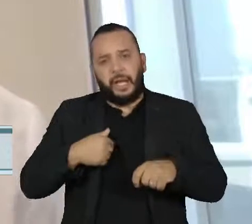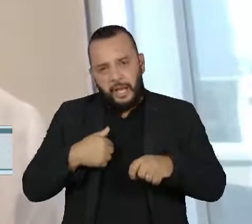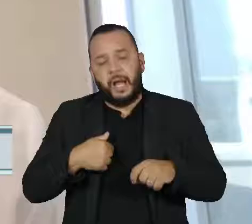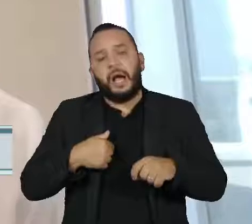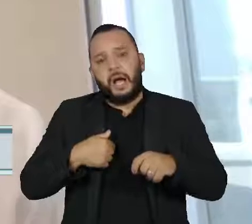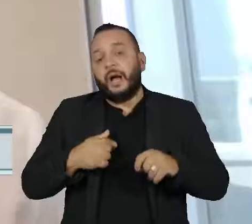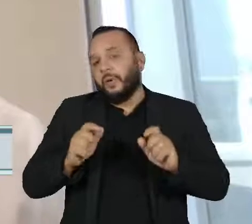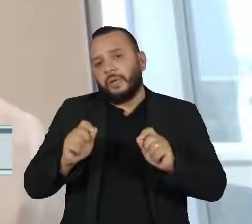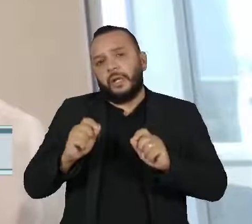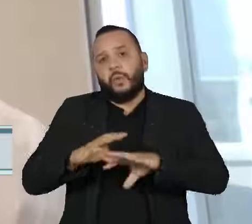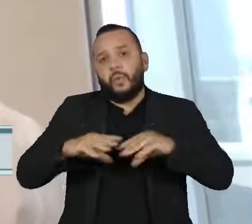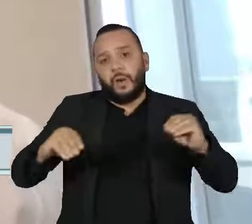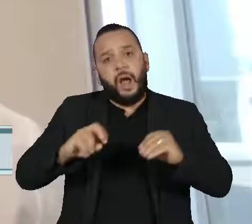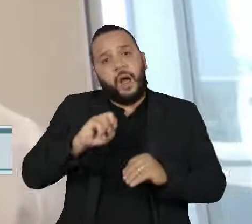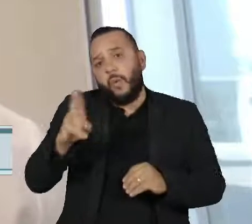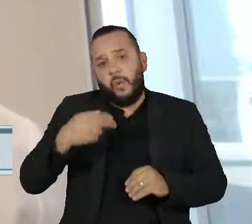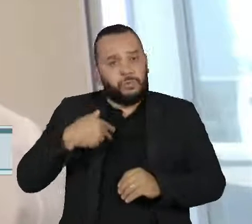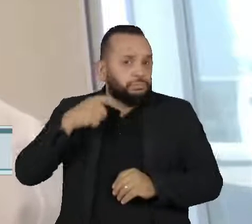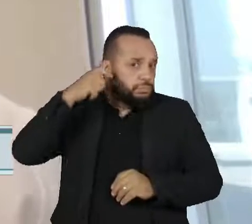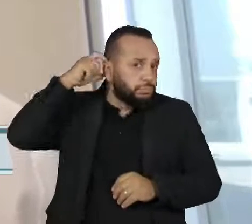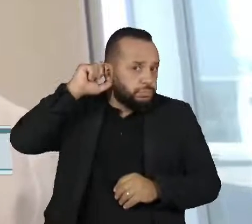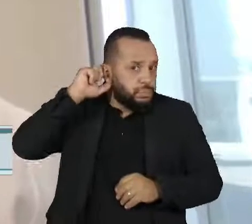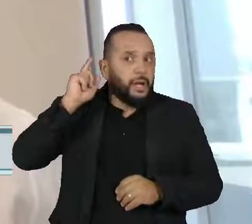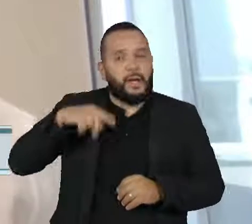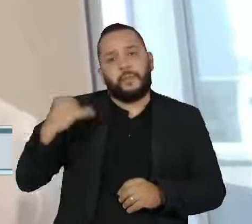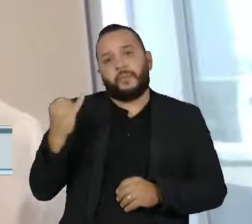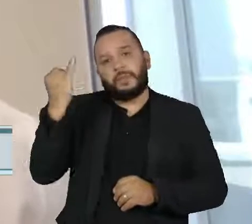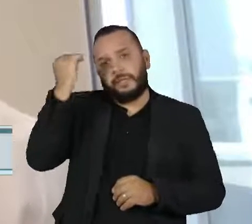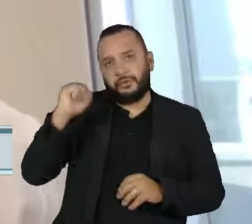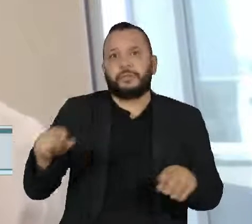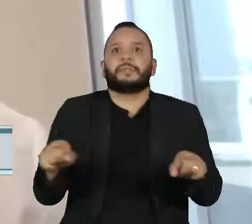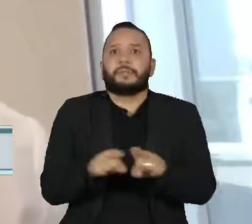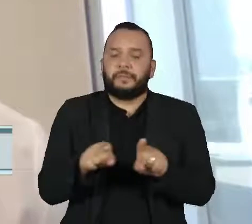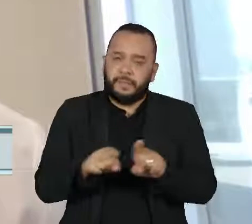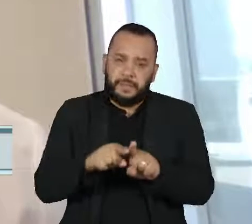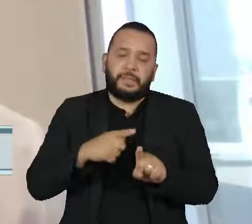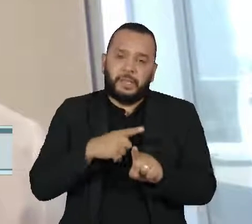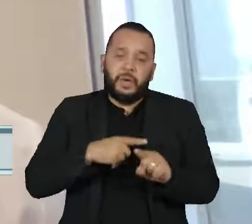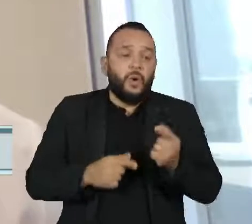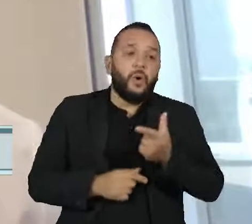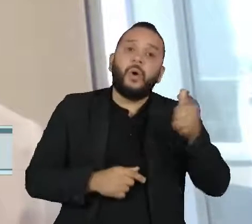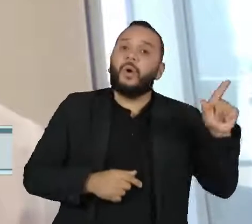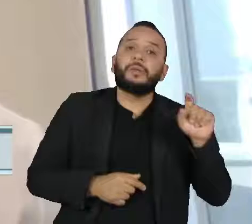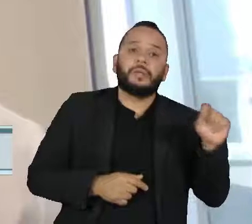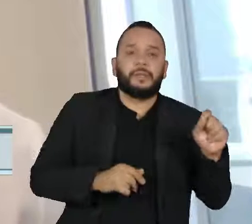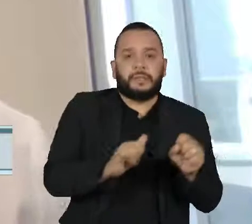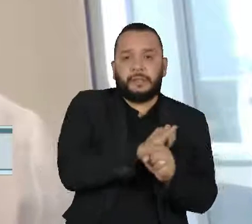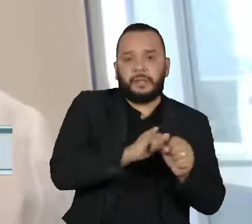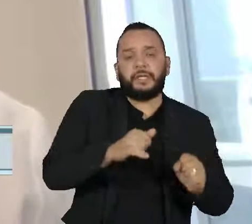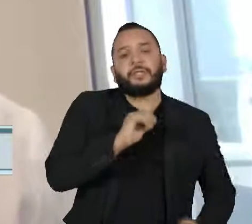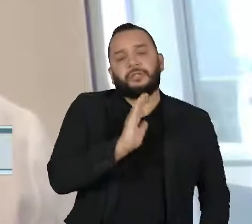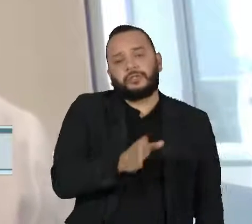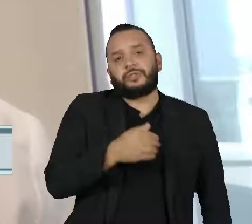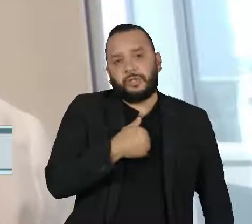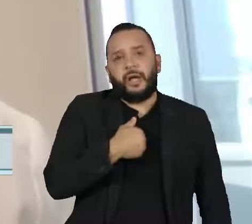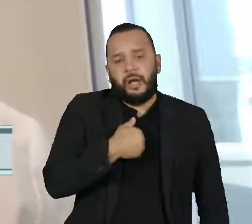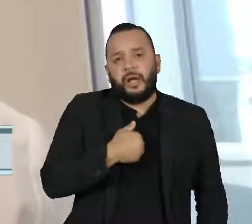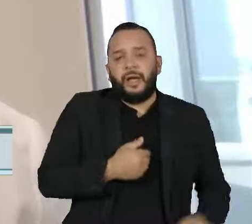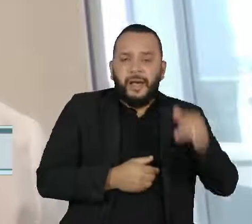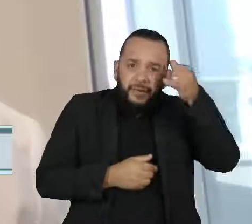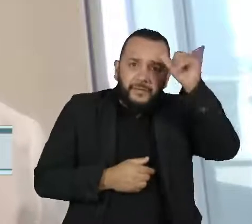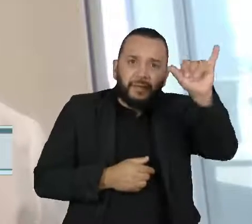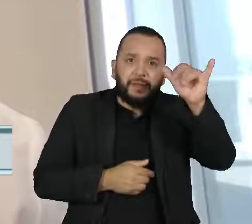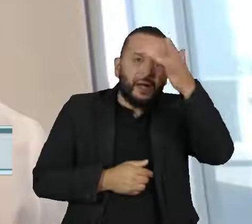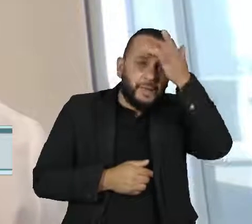ou colocar aparelho de audição. Então, isso é importante. No outro patamar, que é a proteção, a profilaxia, é realmente evitar que a